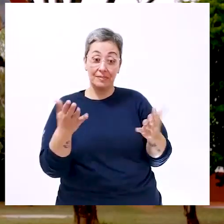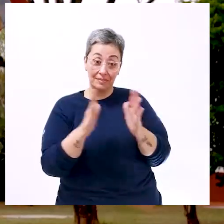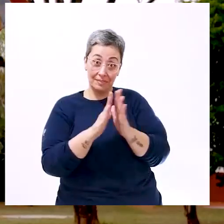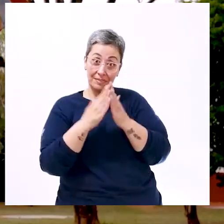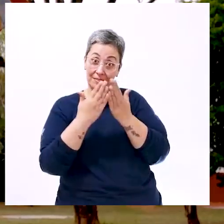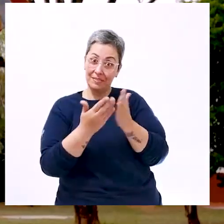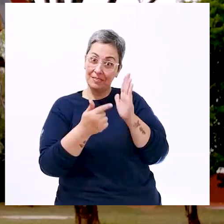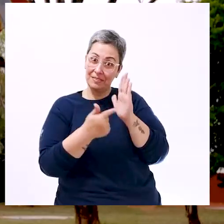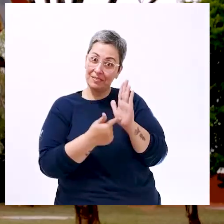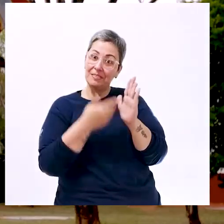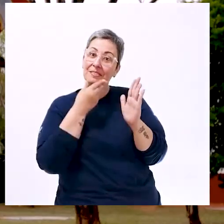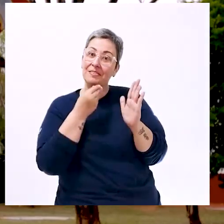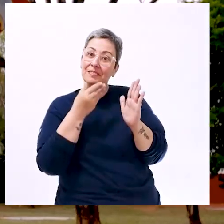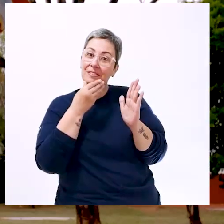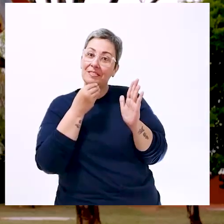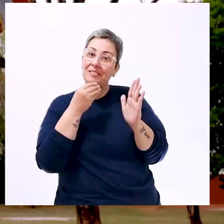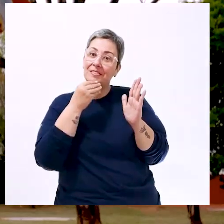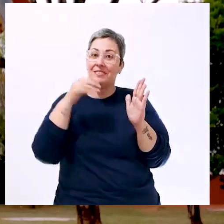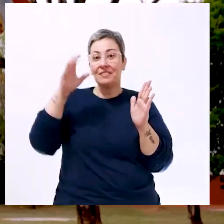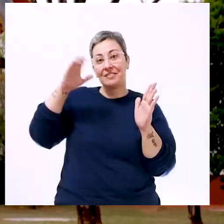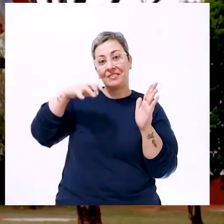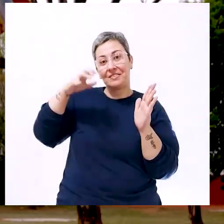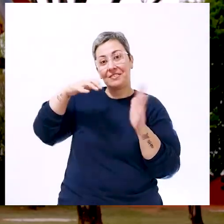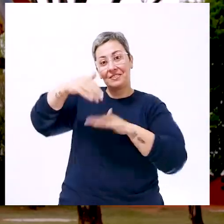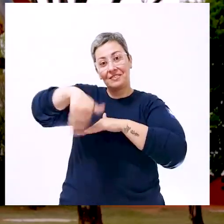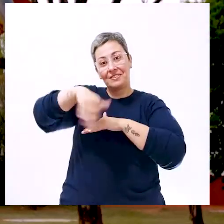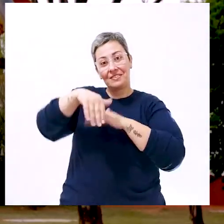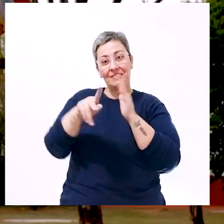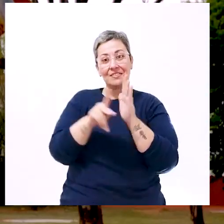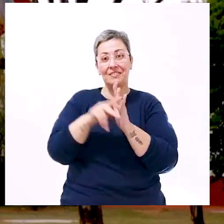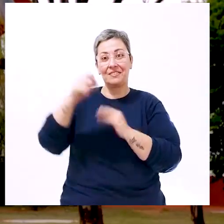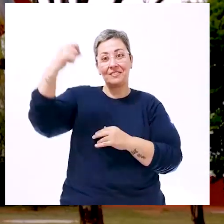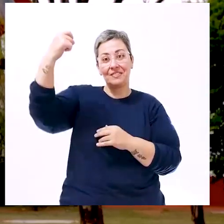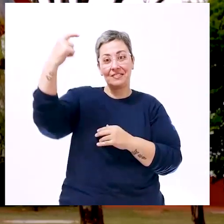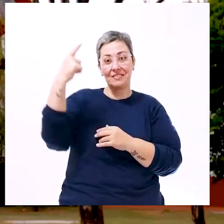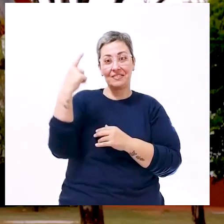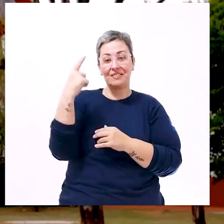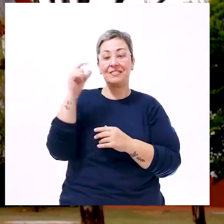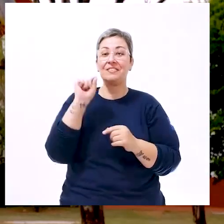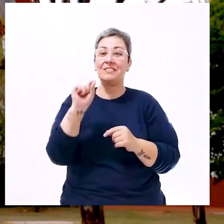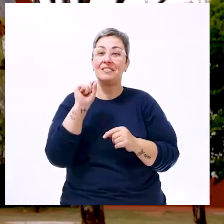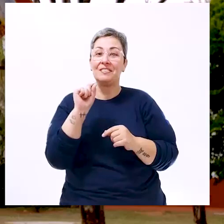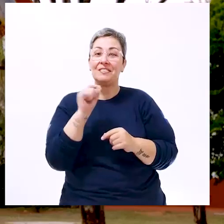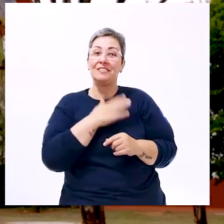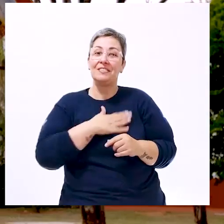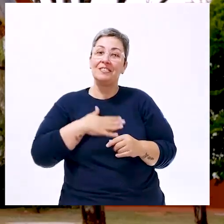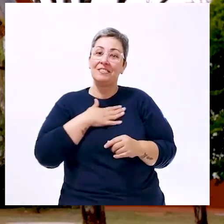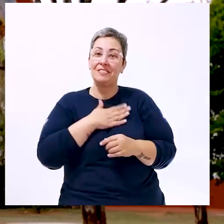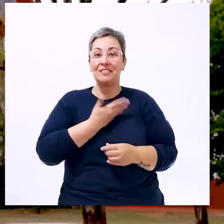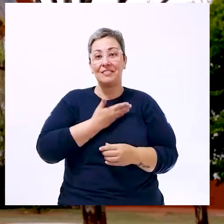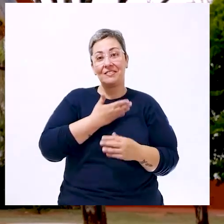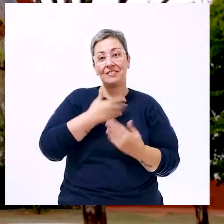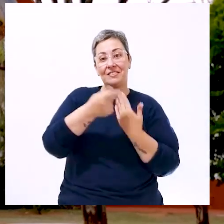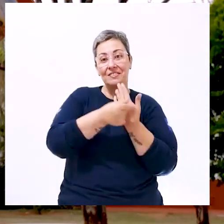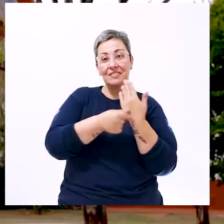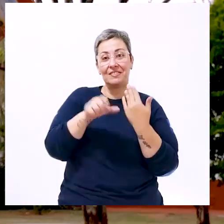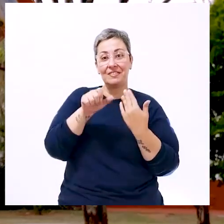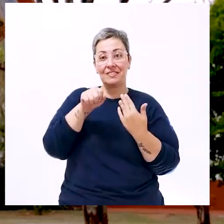Esse é o menino chuva na Rua do Sol, do